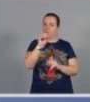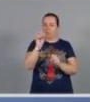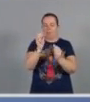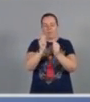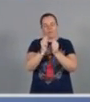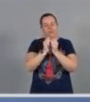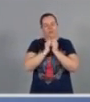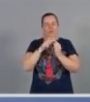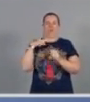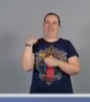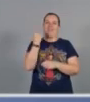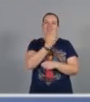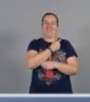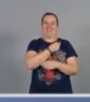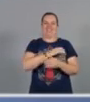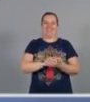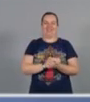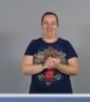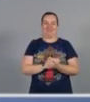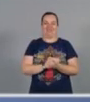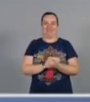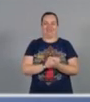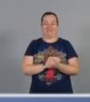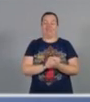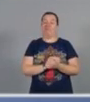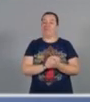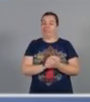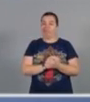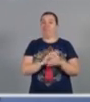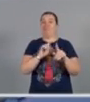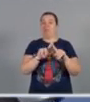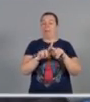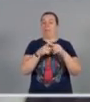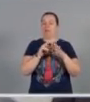E aí Oi gente cuidado